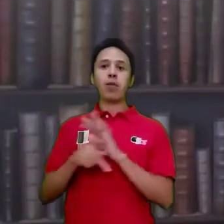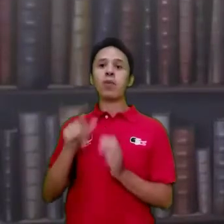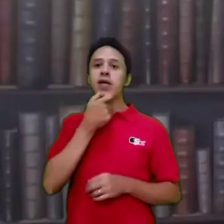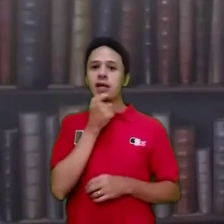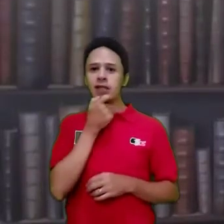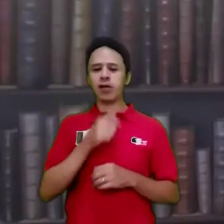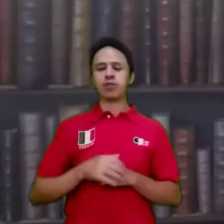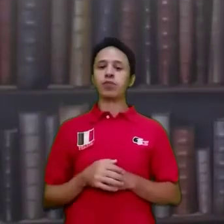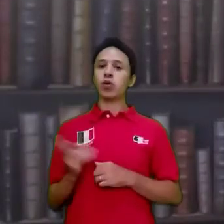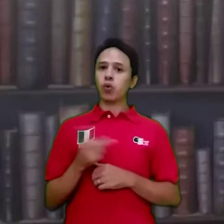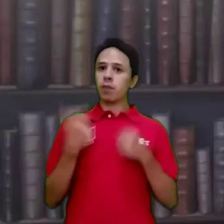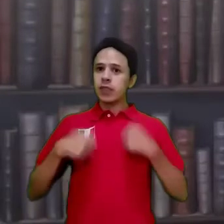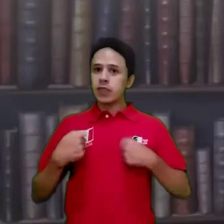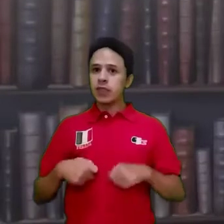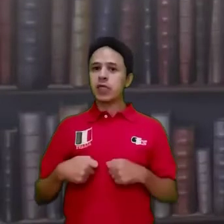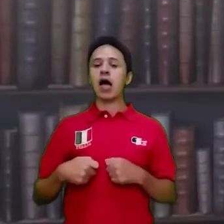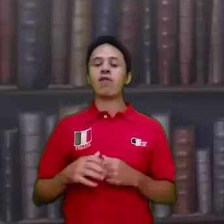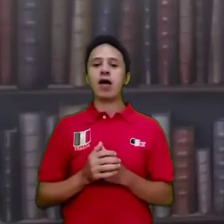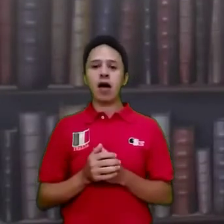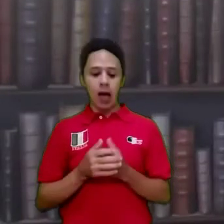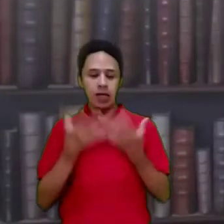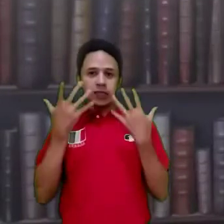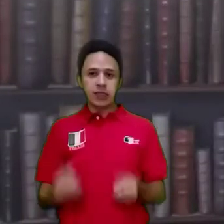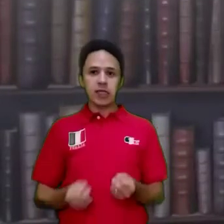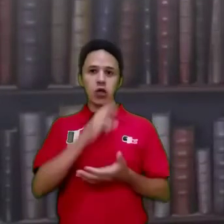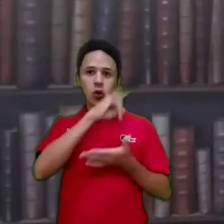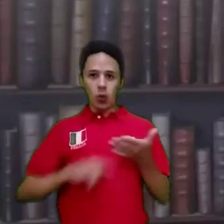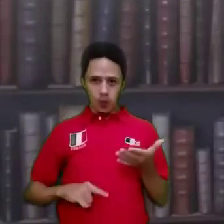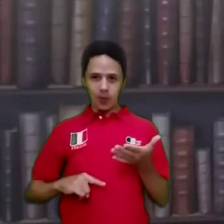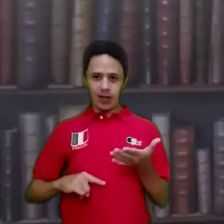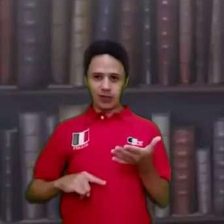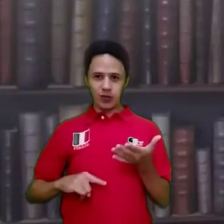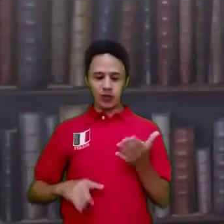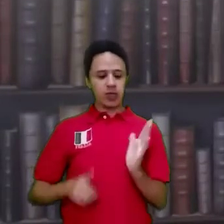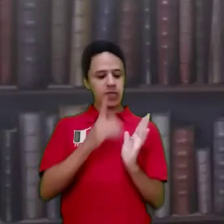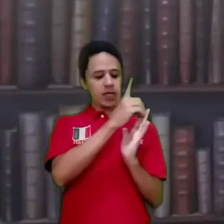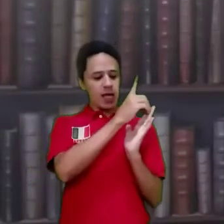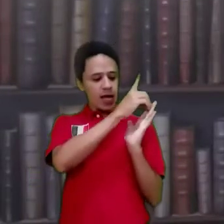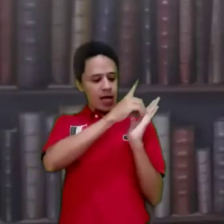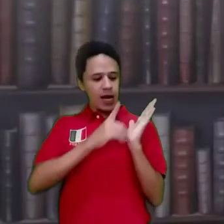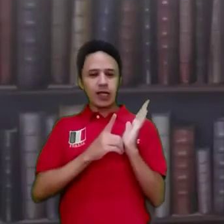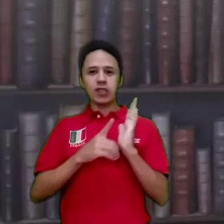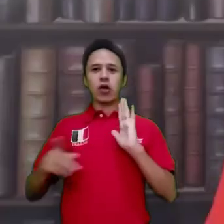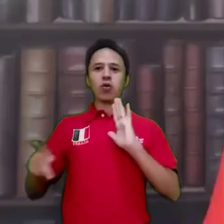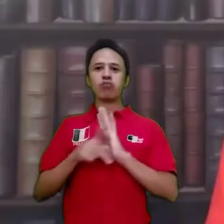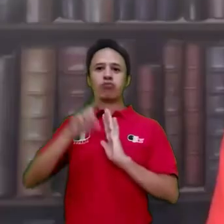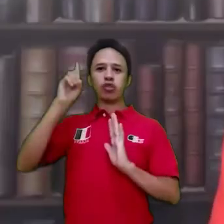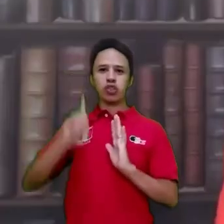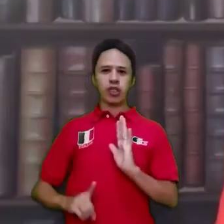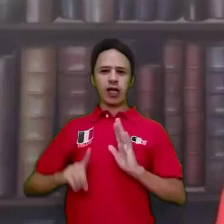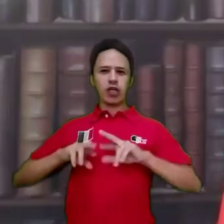que reconhecer um documento chamado Bill of Rights, a Declaração de Direitos.